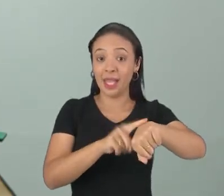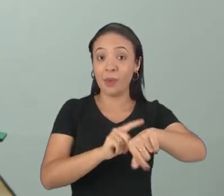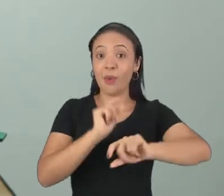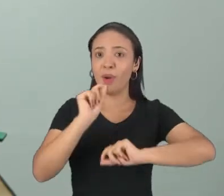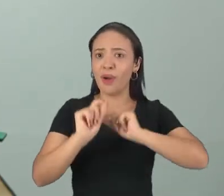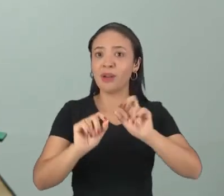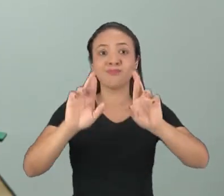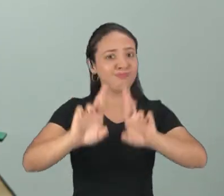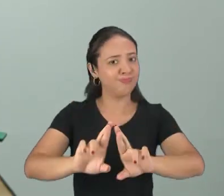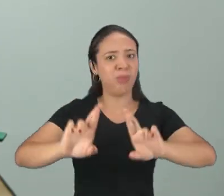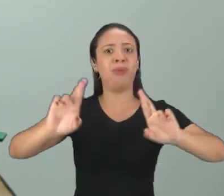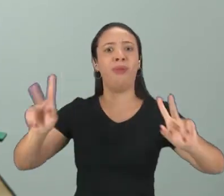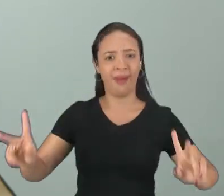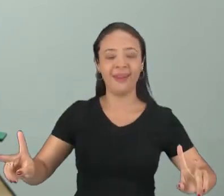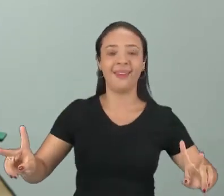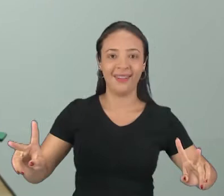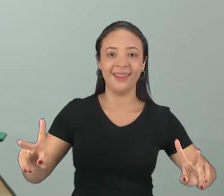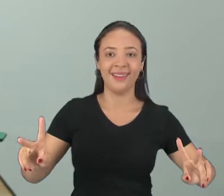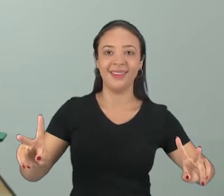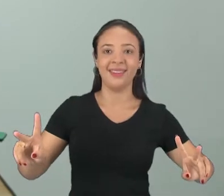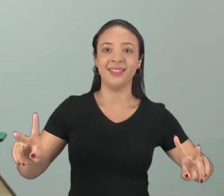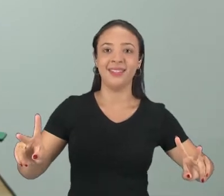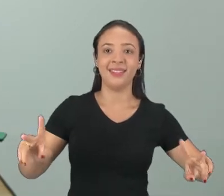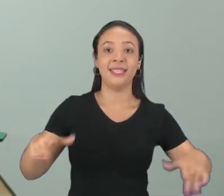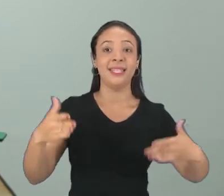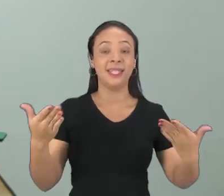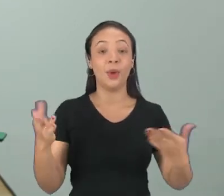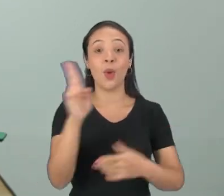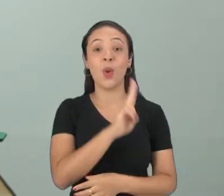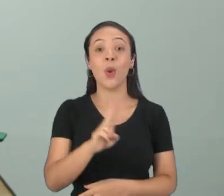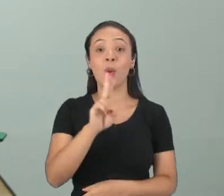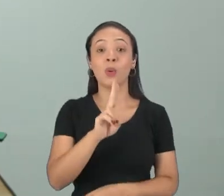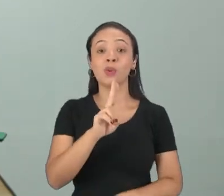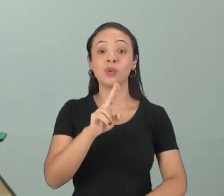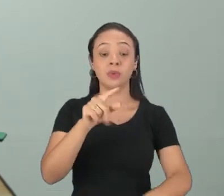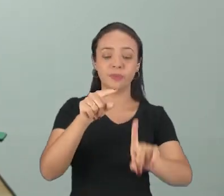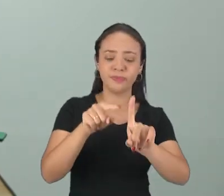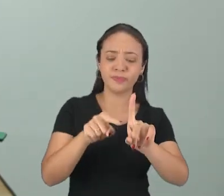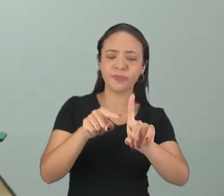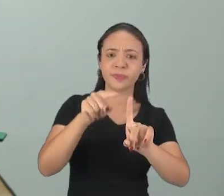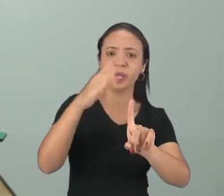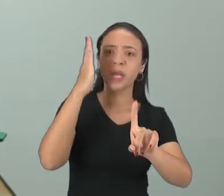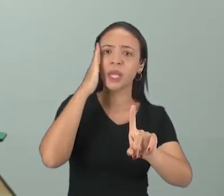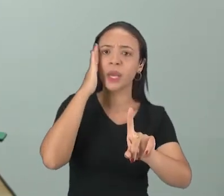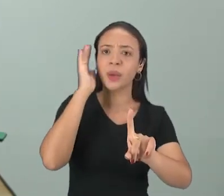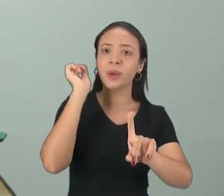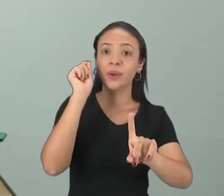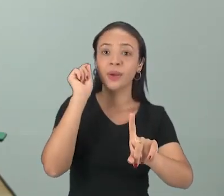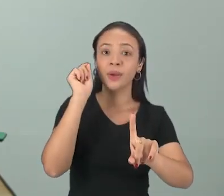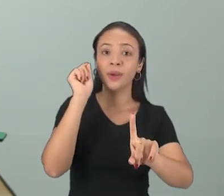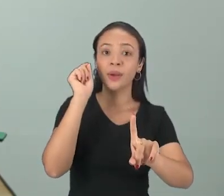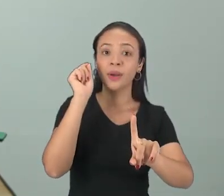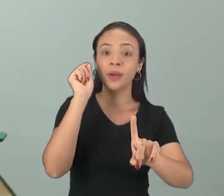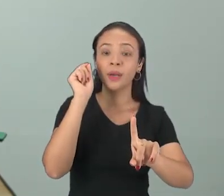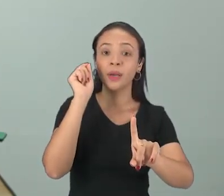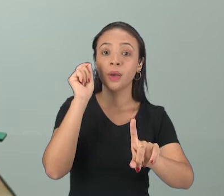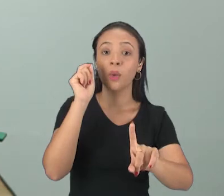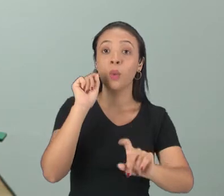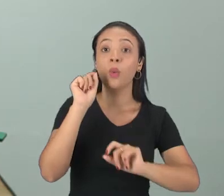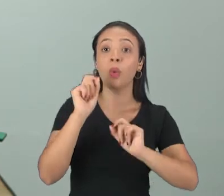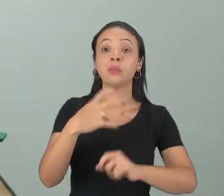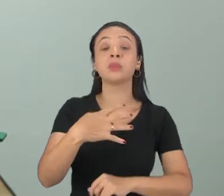são medidas totalmente diferentes, né? Eu uso a medida de temperatura para medir a